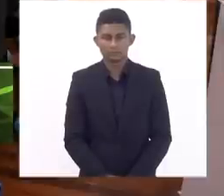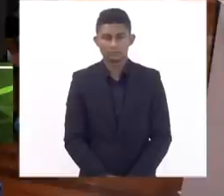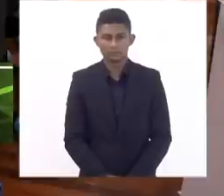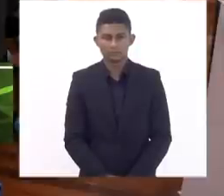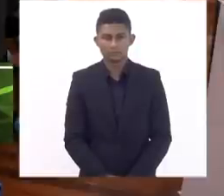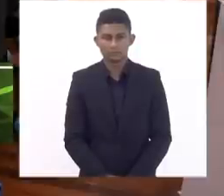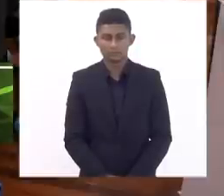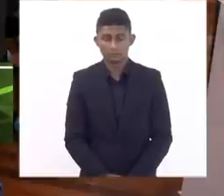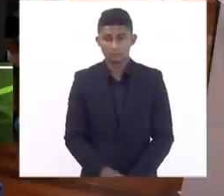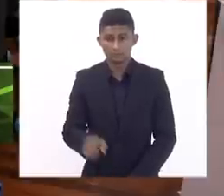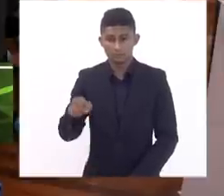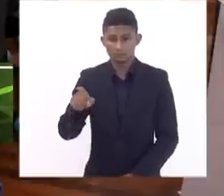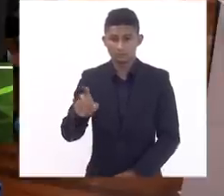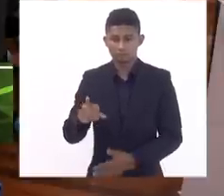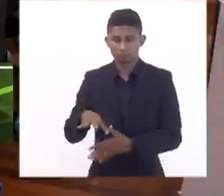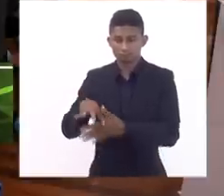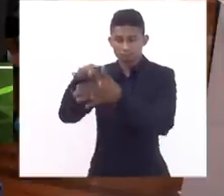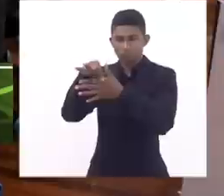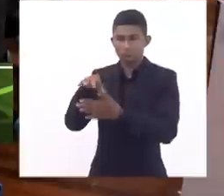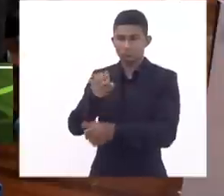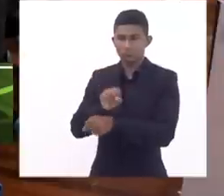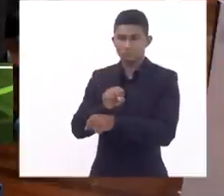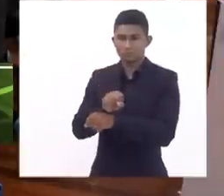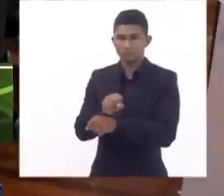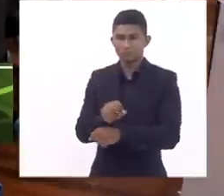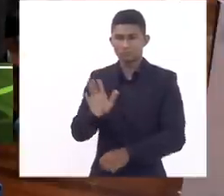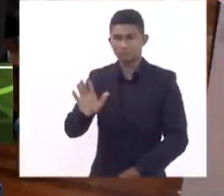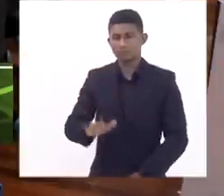Estou só esperando o líder acabar ali, presidente.